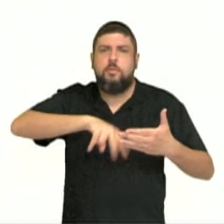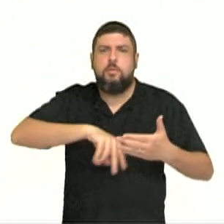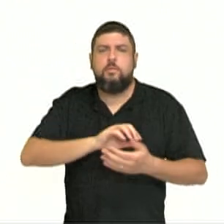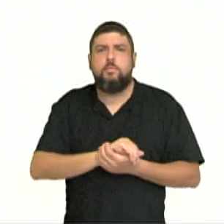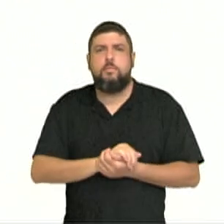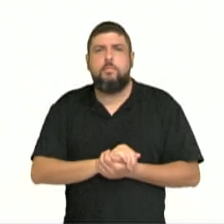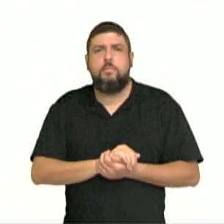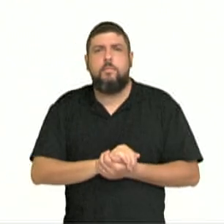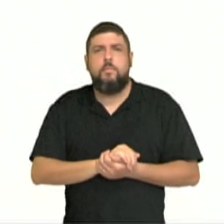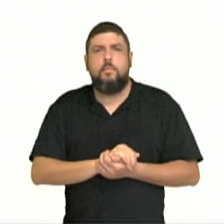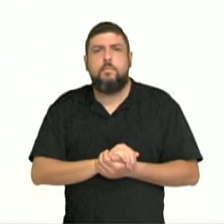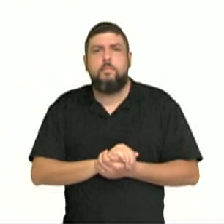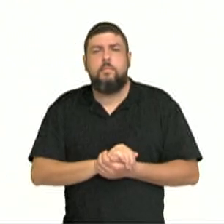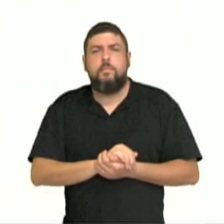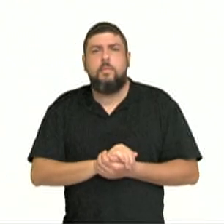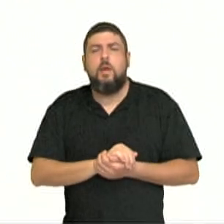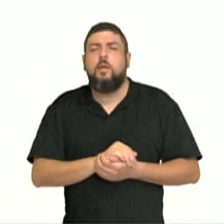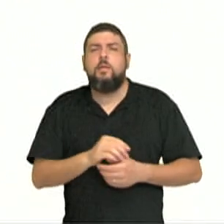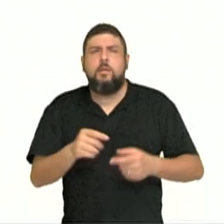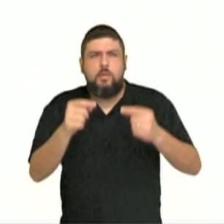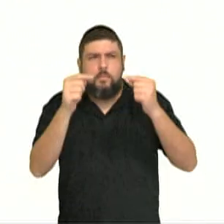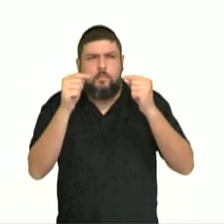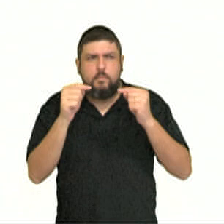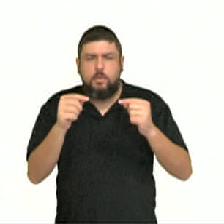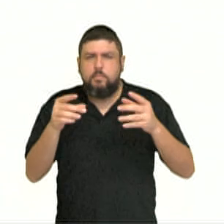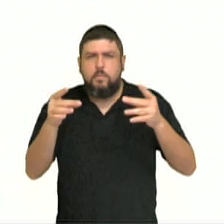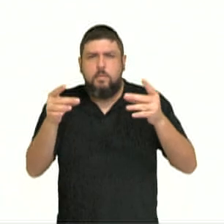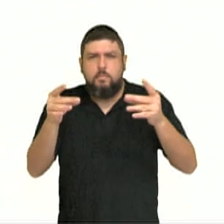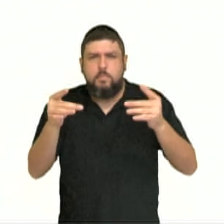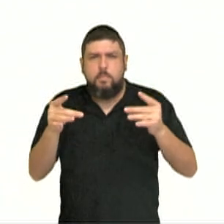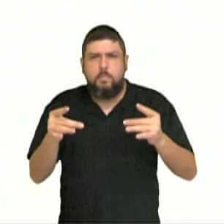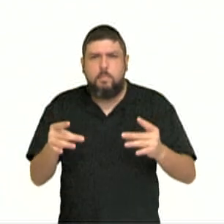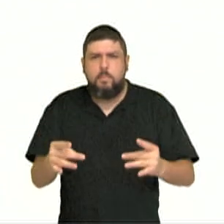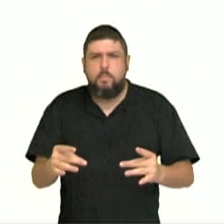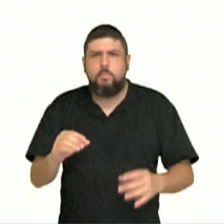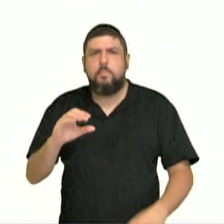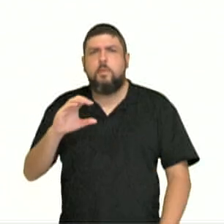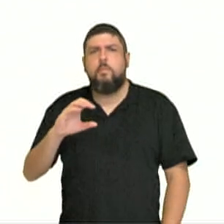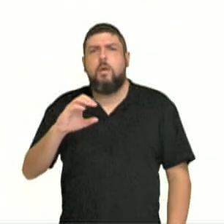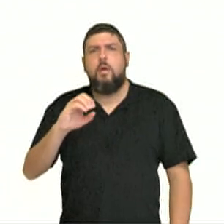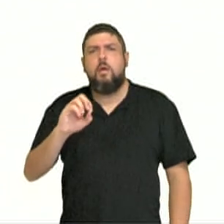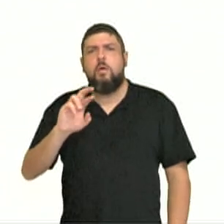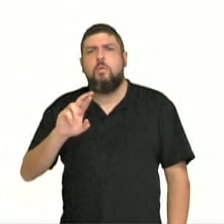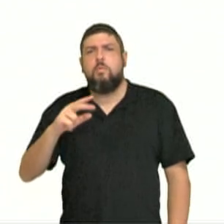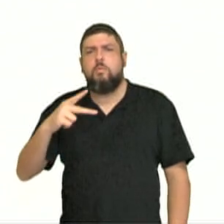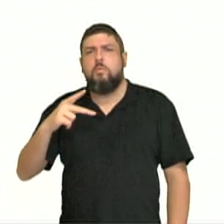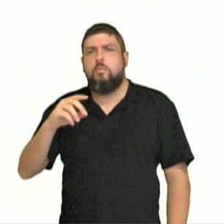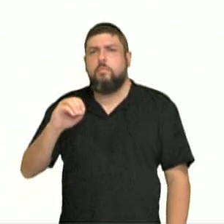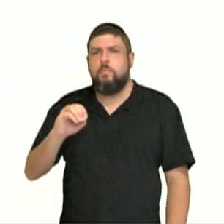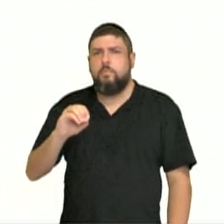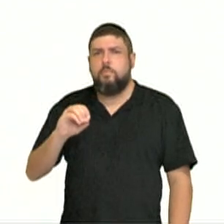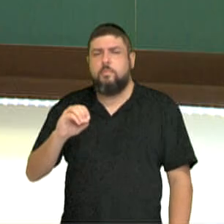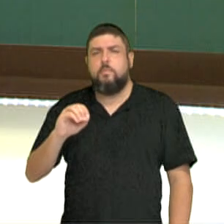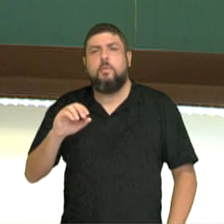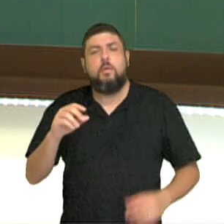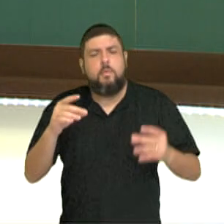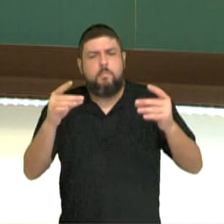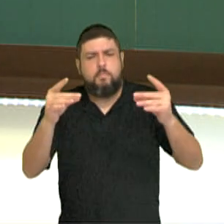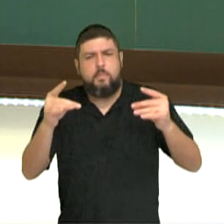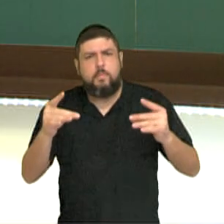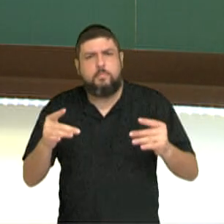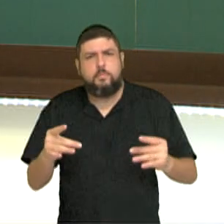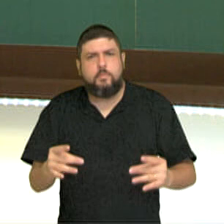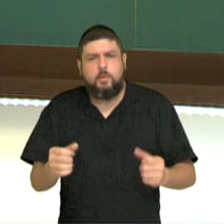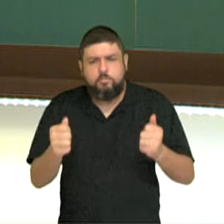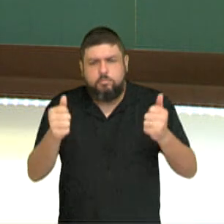no corpo da notícia, que geralmente a partir do segundo parágrafo até o último, que pode variar